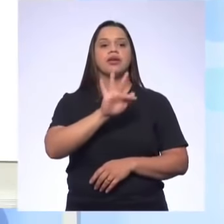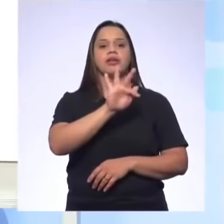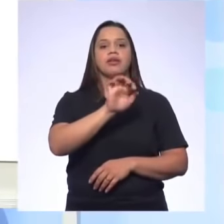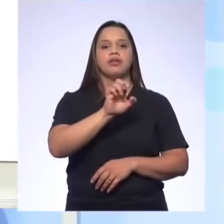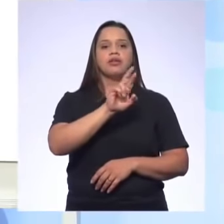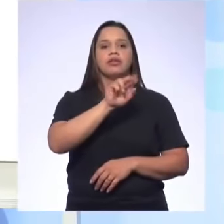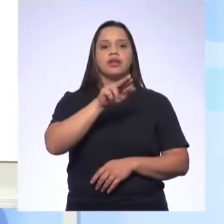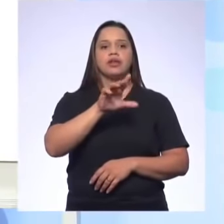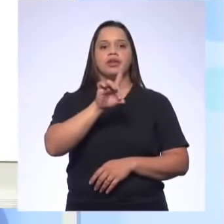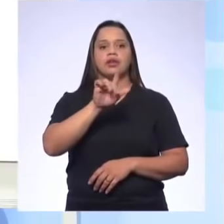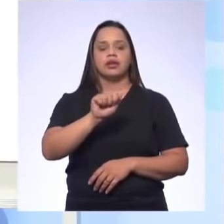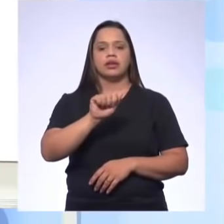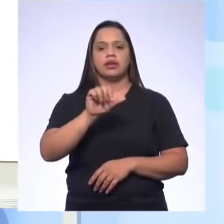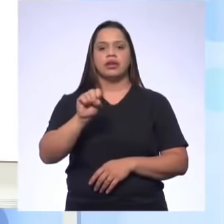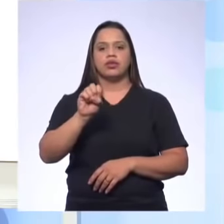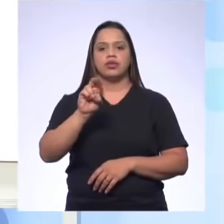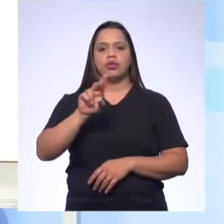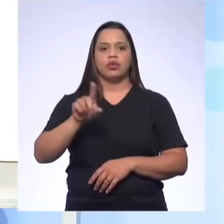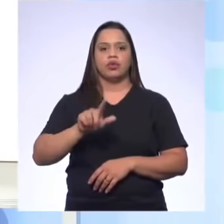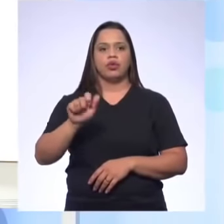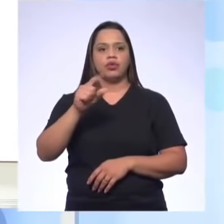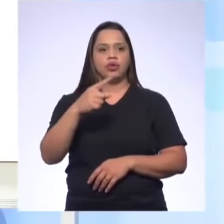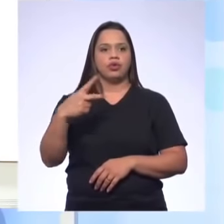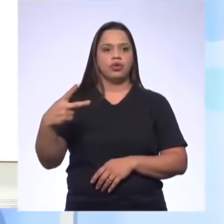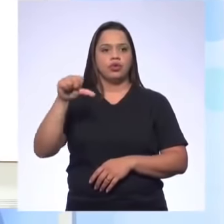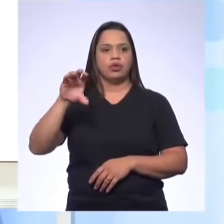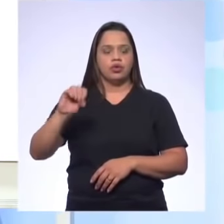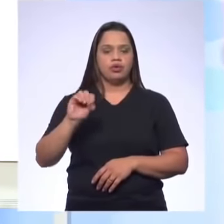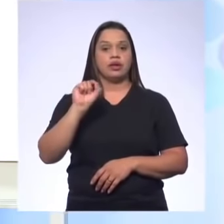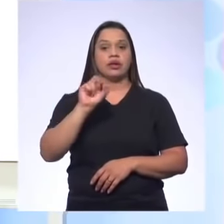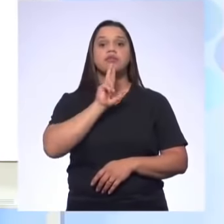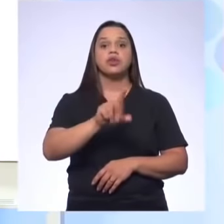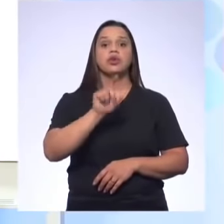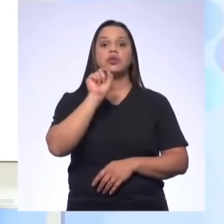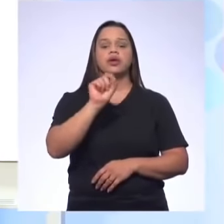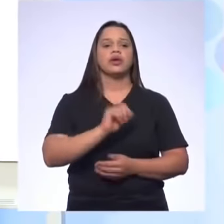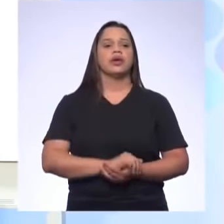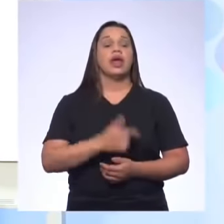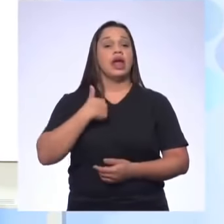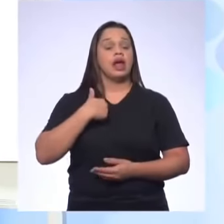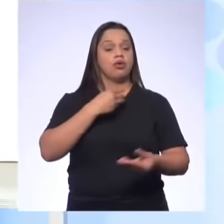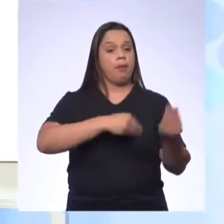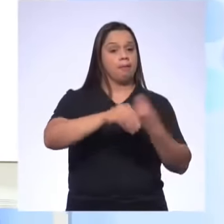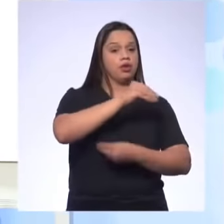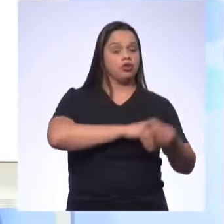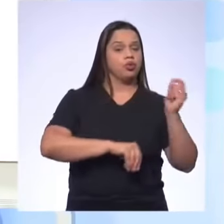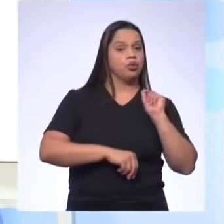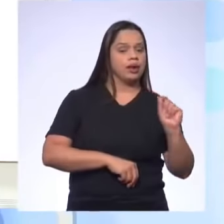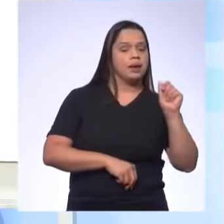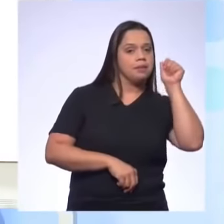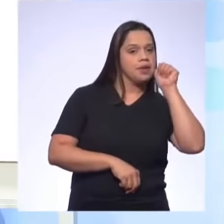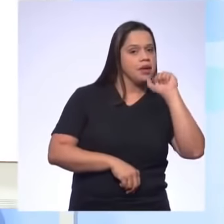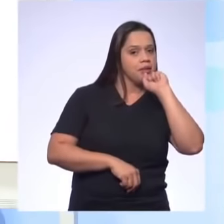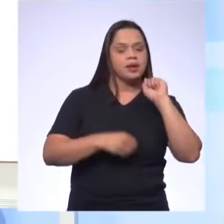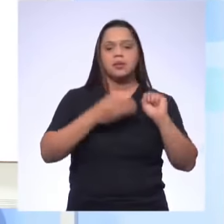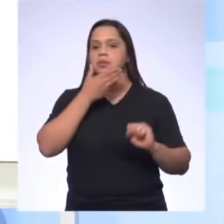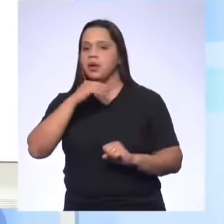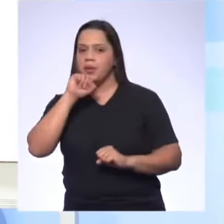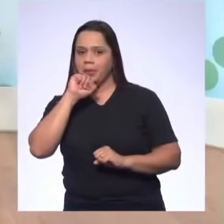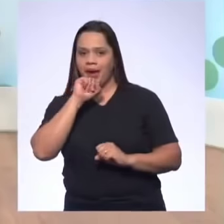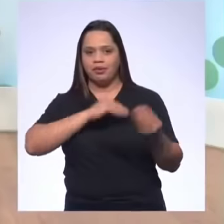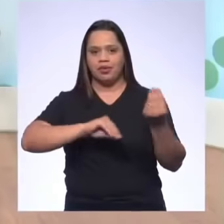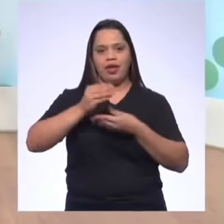Souza 1290. I am the mix of my mother and my father. Eu sou a mistura da minha mãe e do meu pai. Legal, né, Ed?